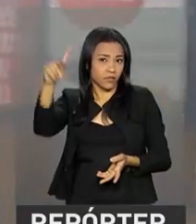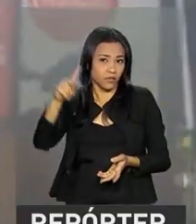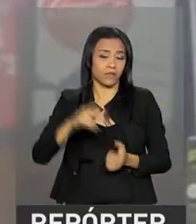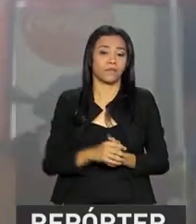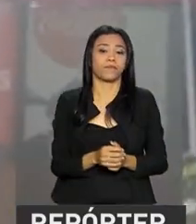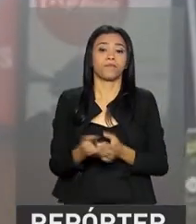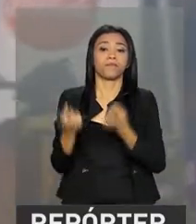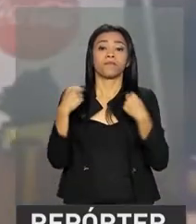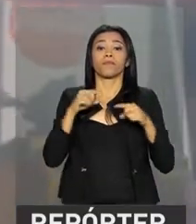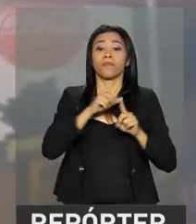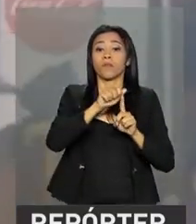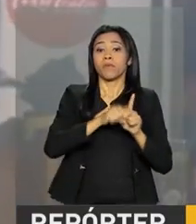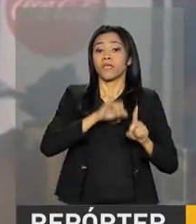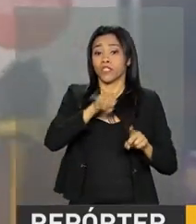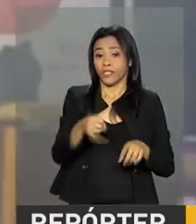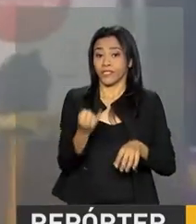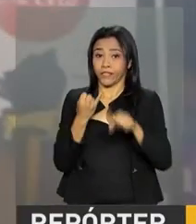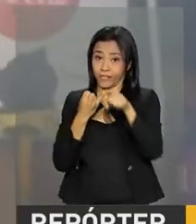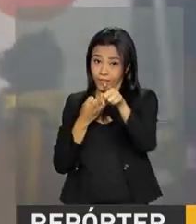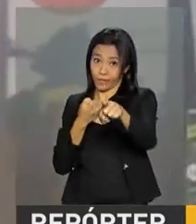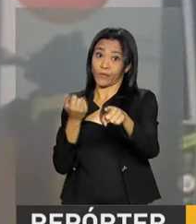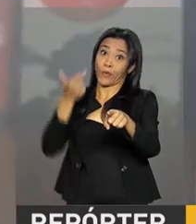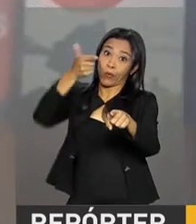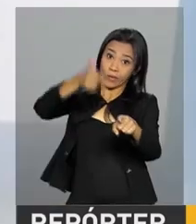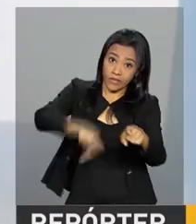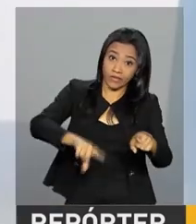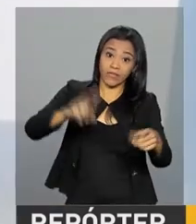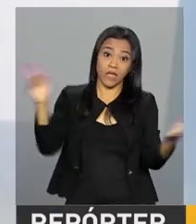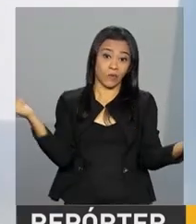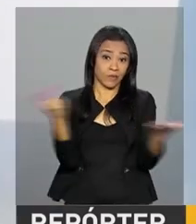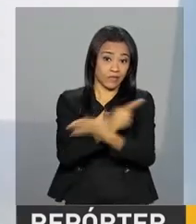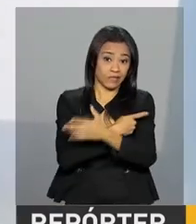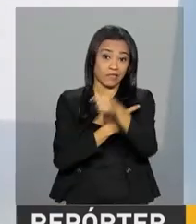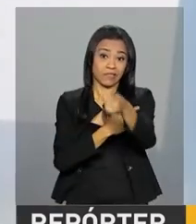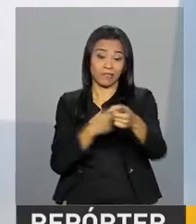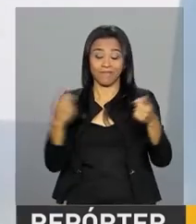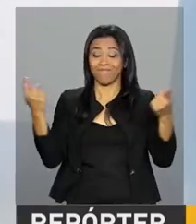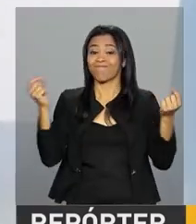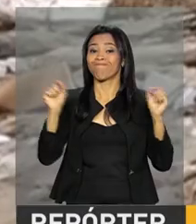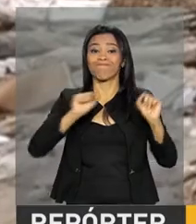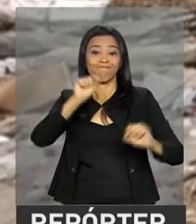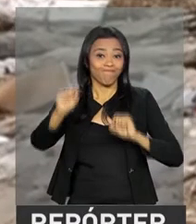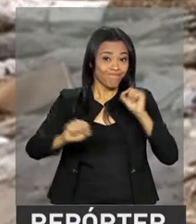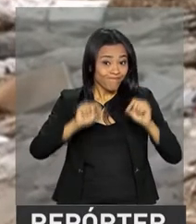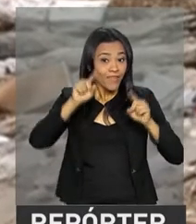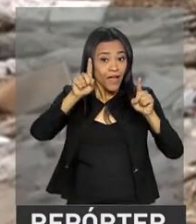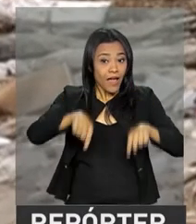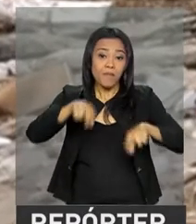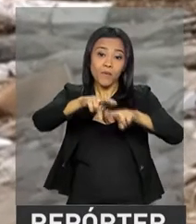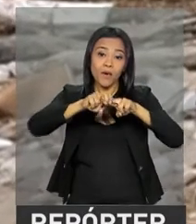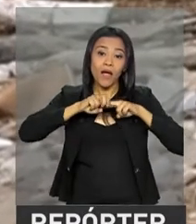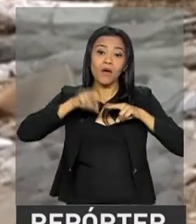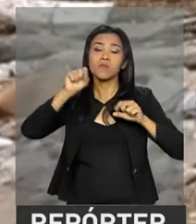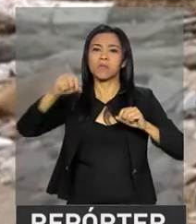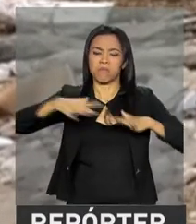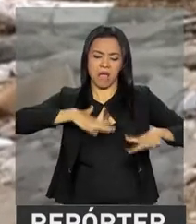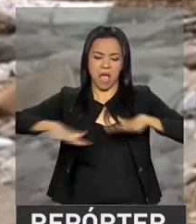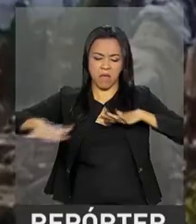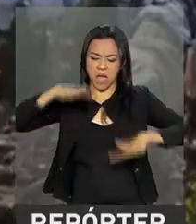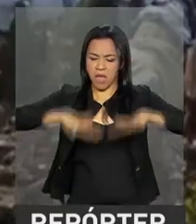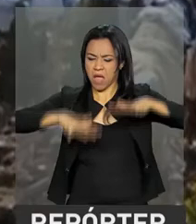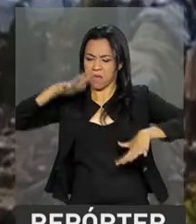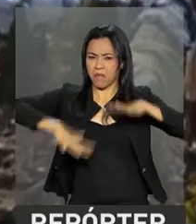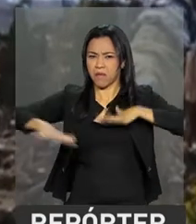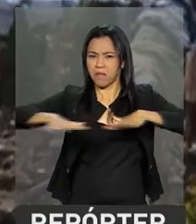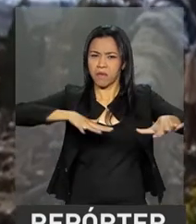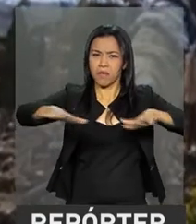em janeiro de 2010 novamente a estabilidade no haiti ficou abalada dessa vez por conta do terremoto que atingiu o